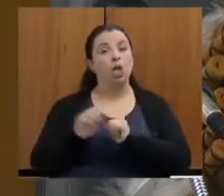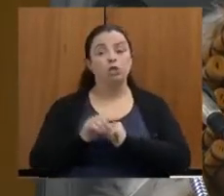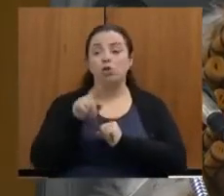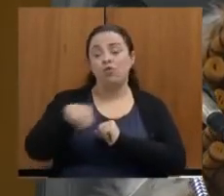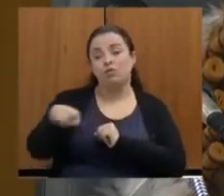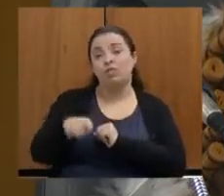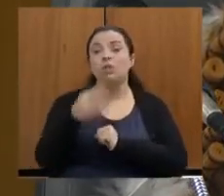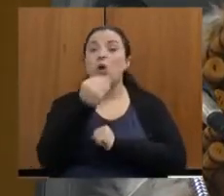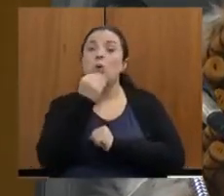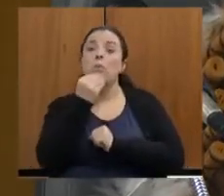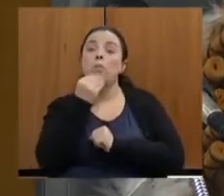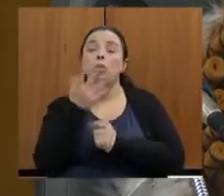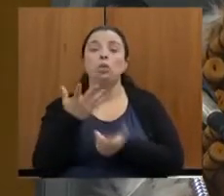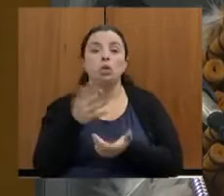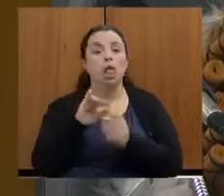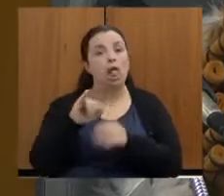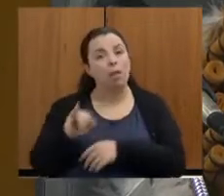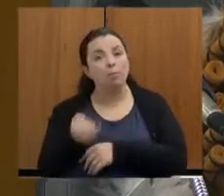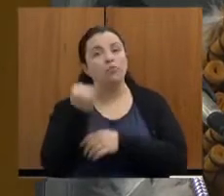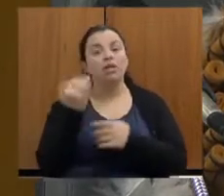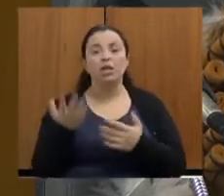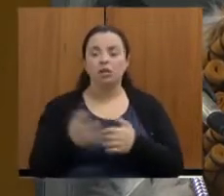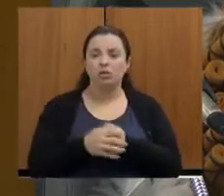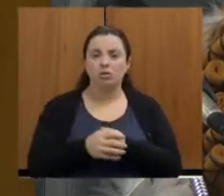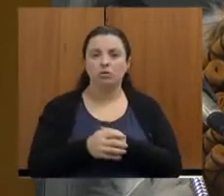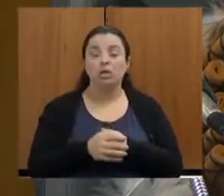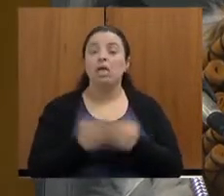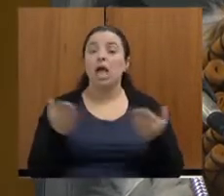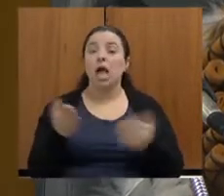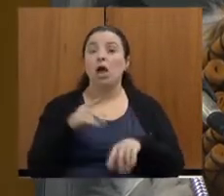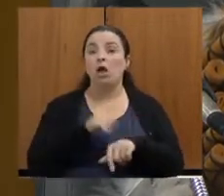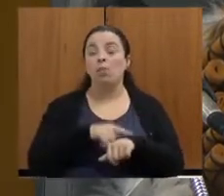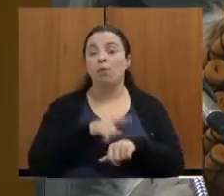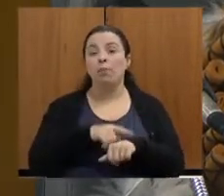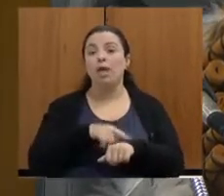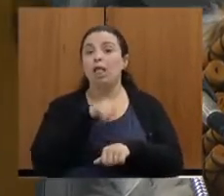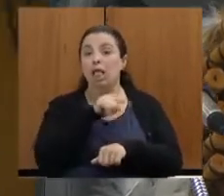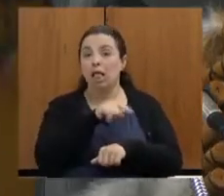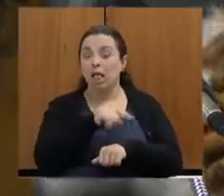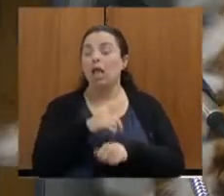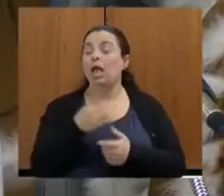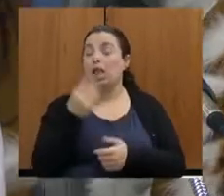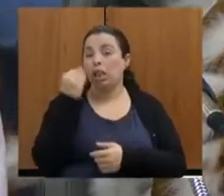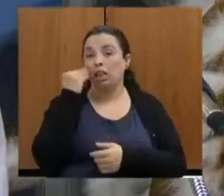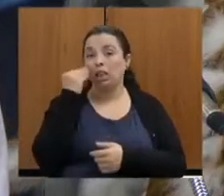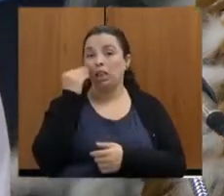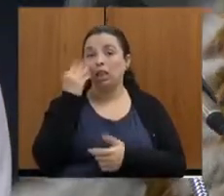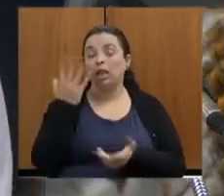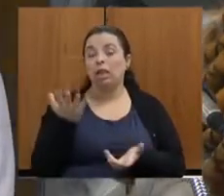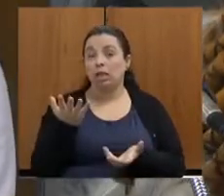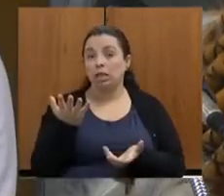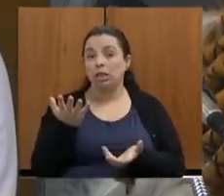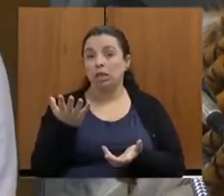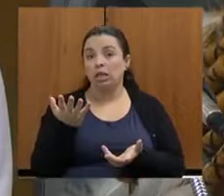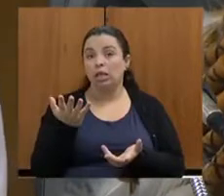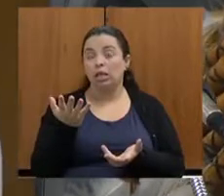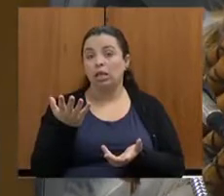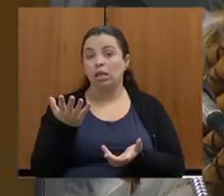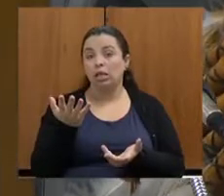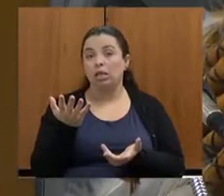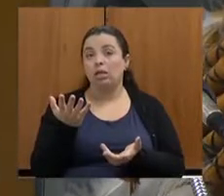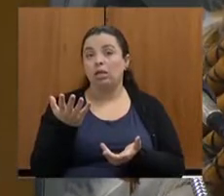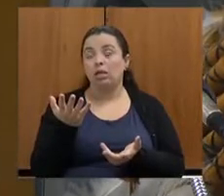os oportunistas e nesse momento tá tentando se fazer na Esfera da grande Cúpula